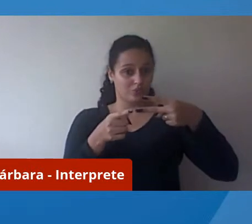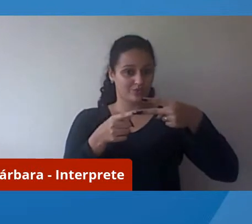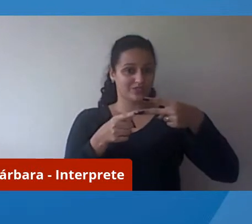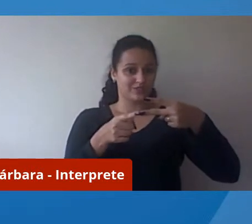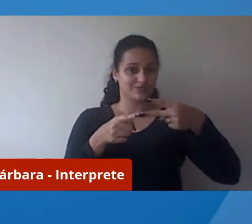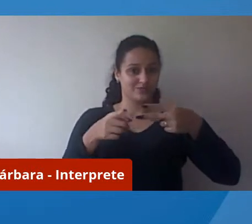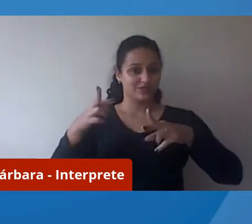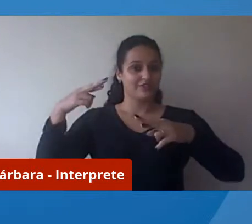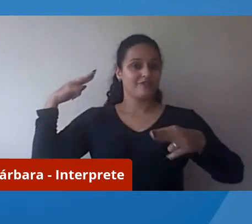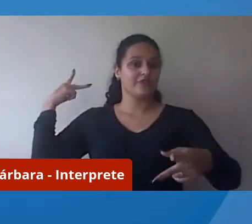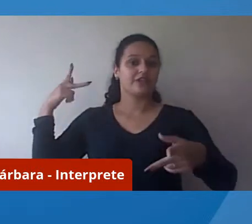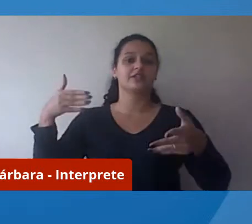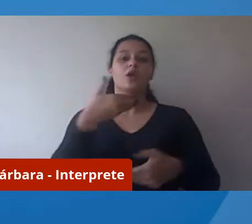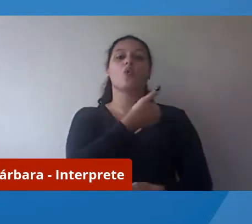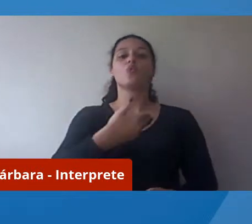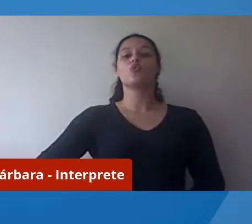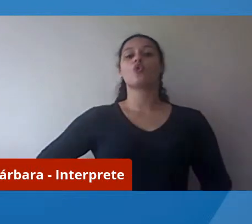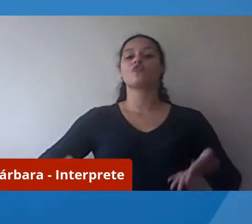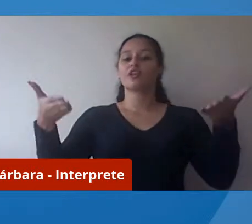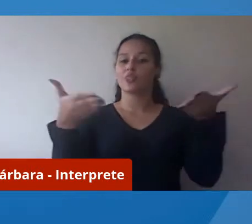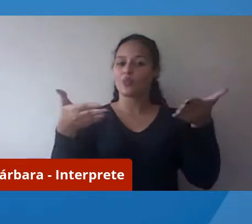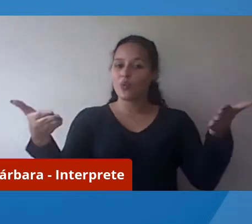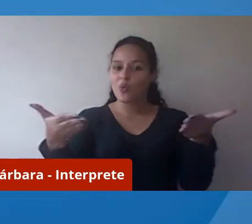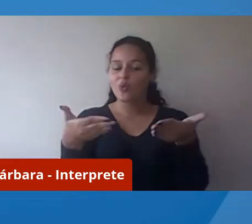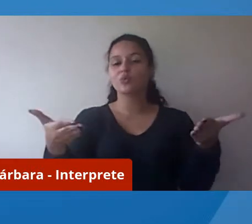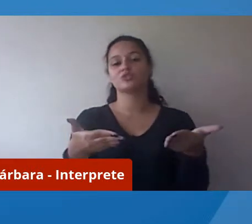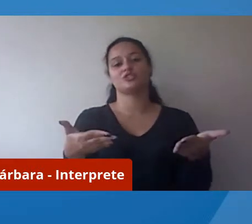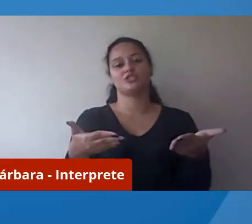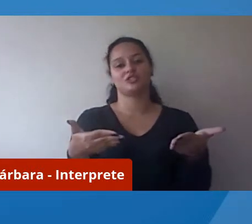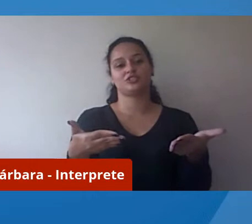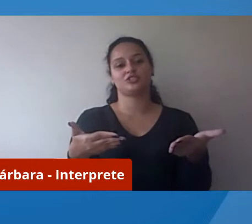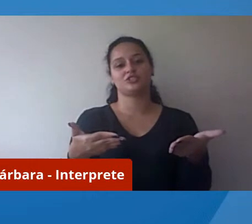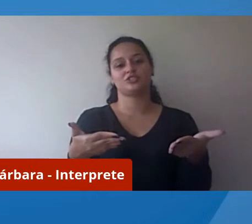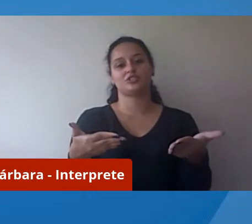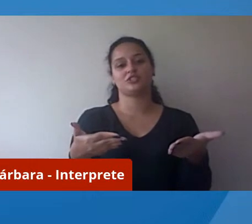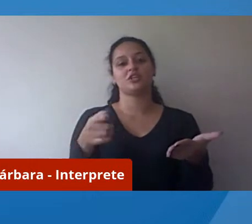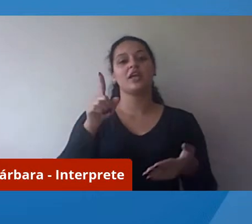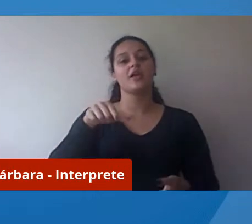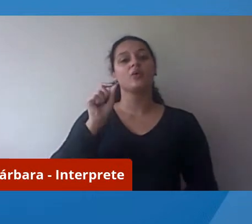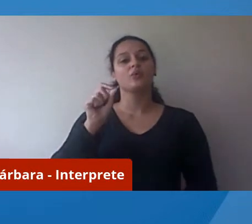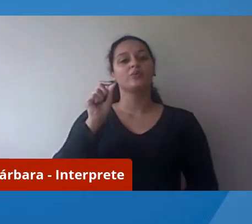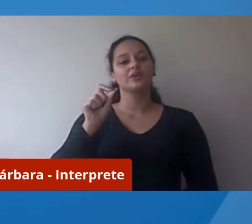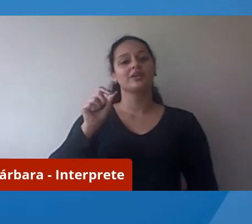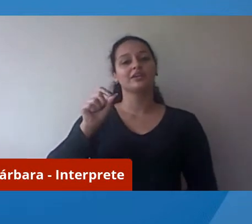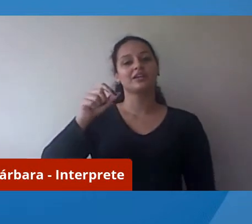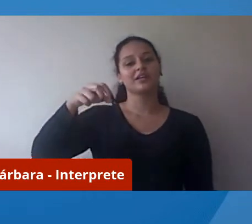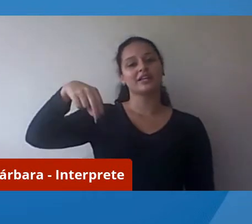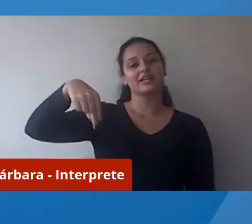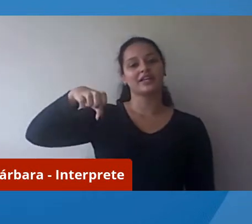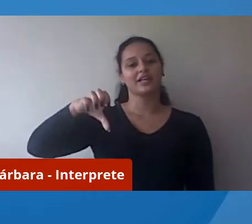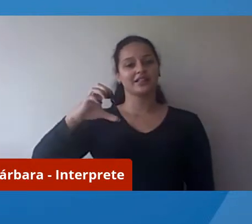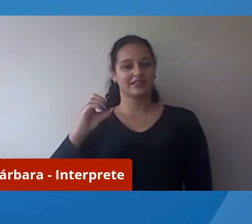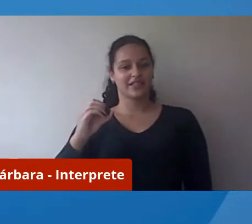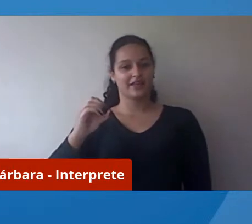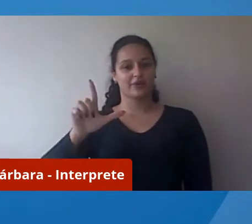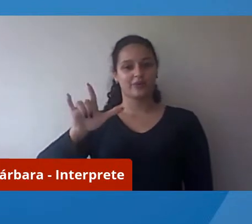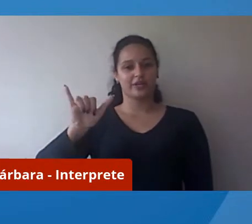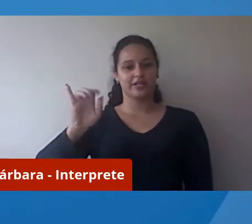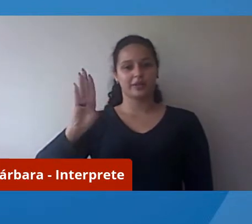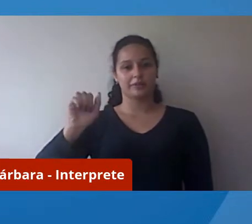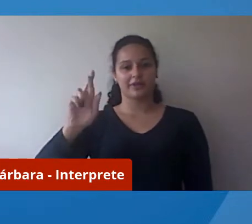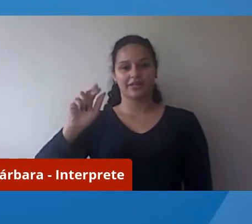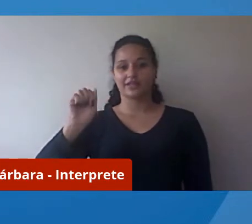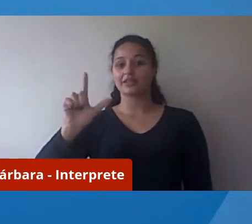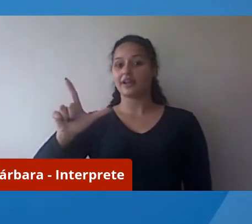neofascistas de hoje, Trump, Bolsonaro, né, são neoliberais. Né? Eles aderem totalmente